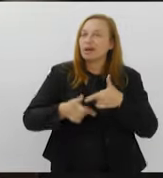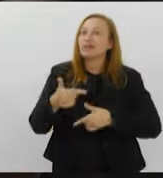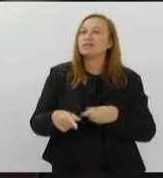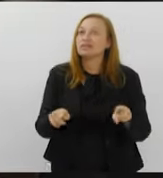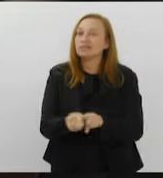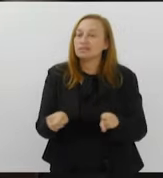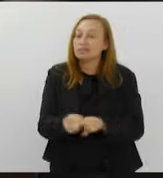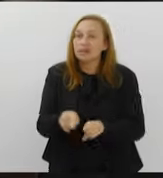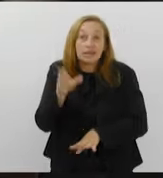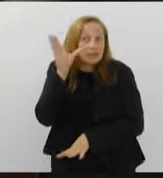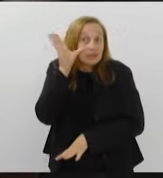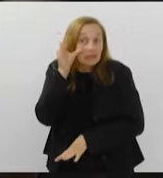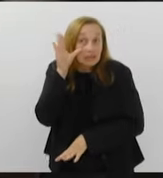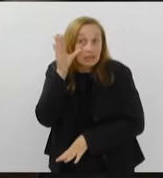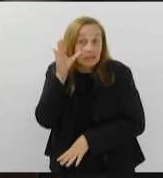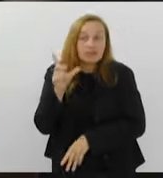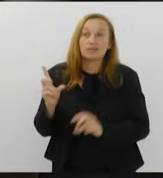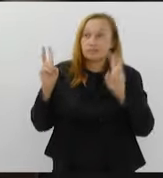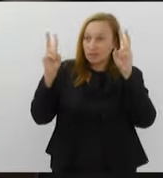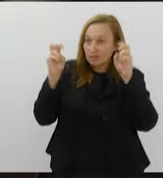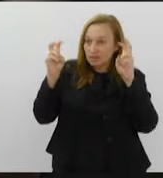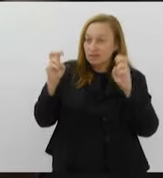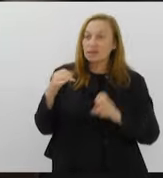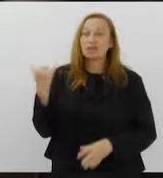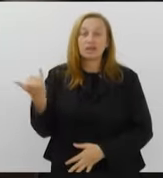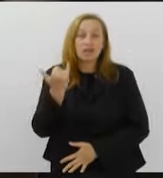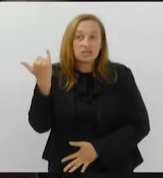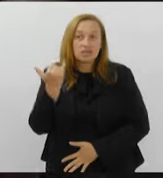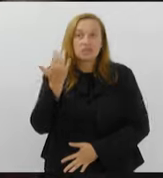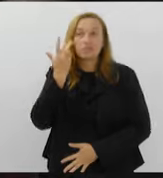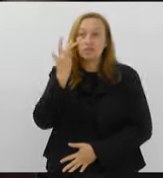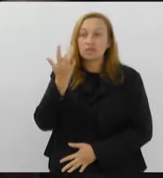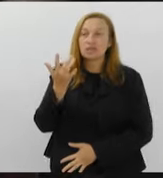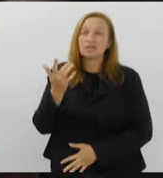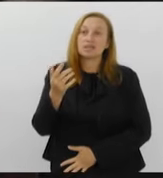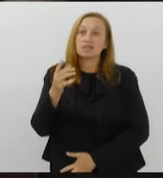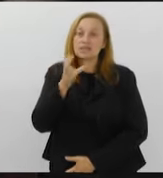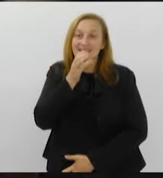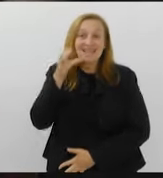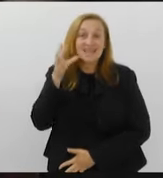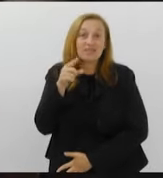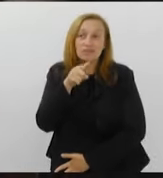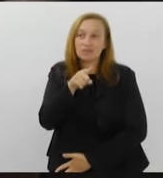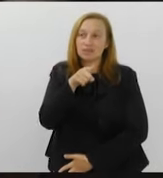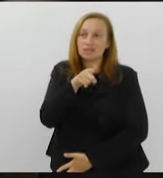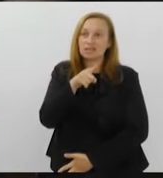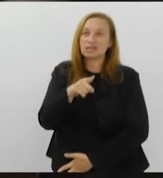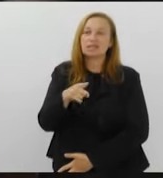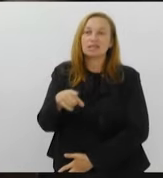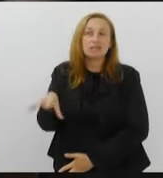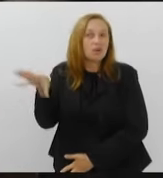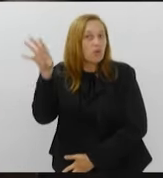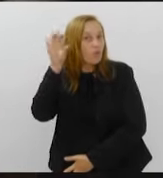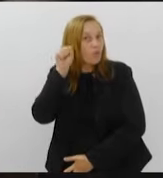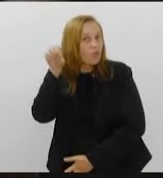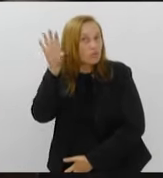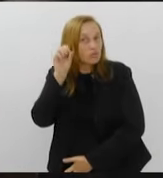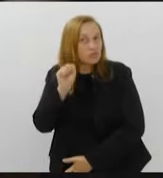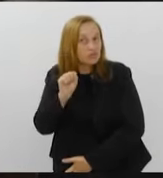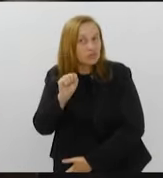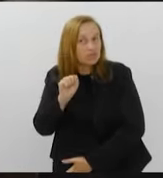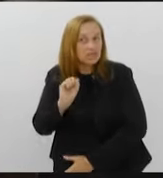se interessando muito pelo tema. Achei muito importante, Célia, você dar ouvidos e